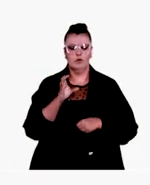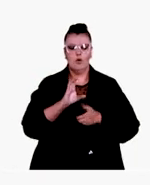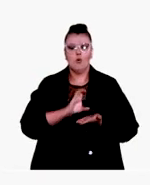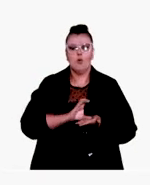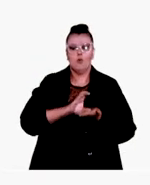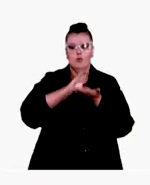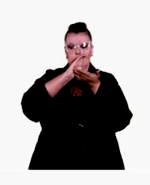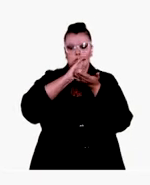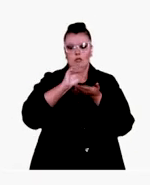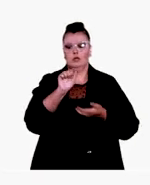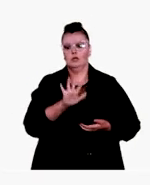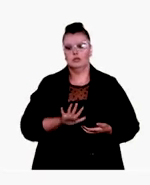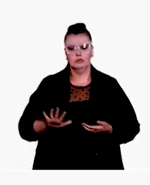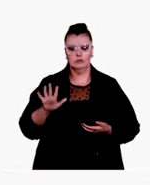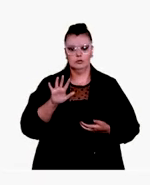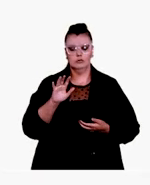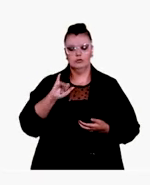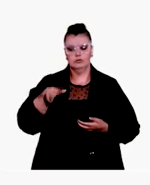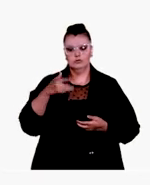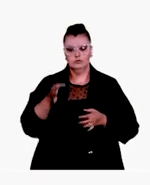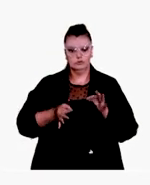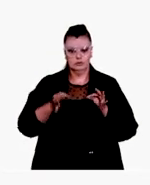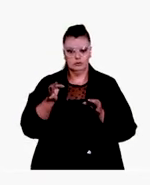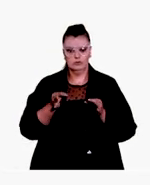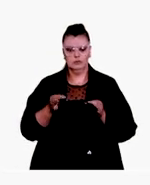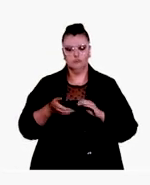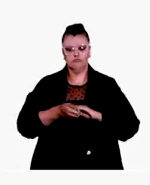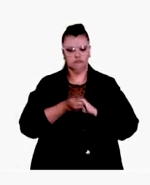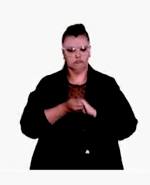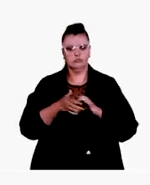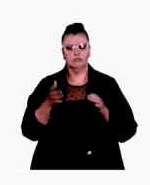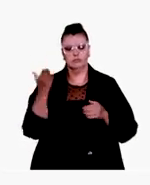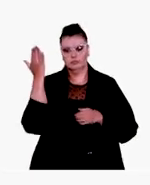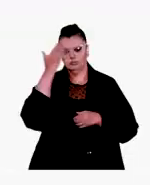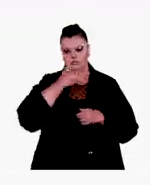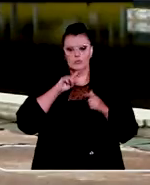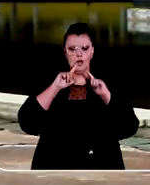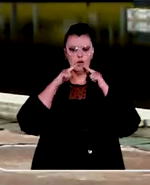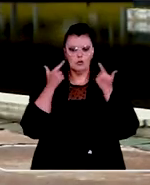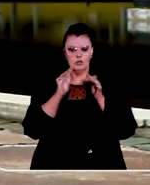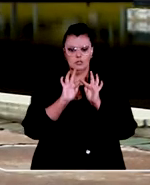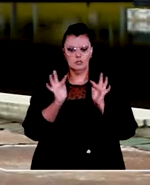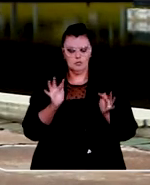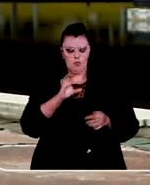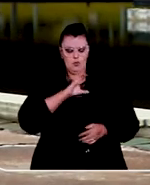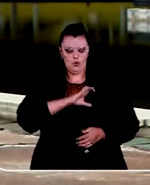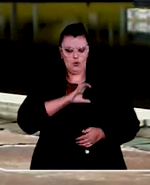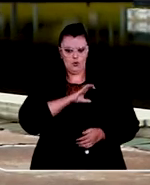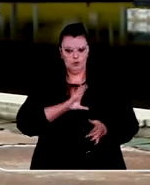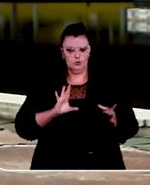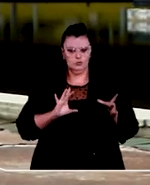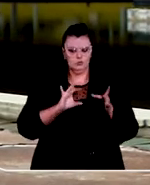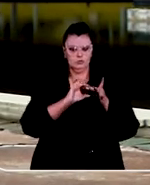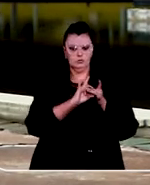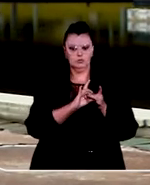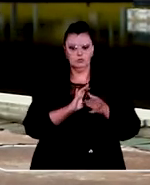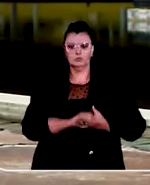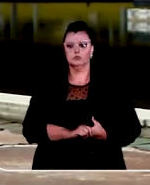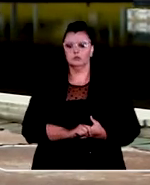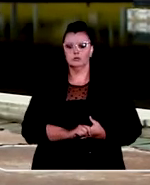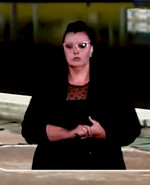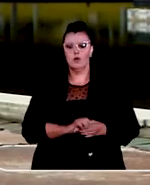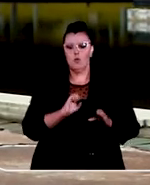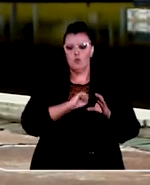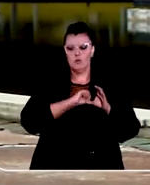promover uma comunicação mais clara objetiva e acessível ao cidadão lançado em novembro de 2023 pelo